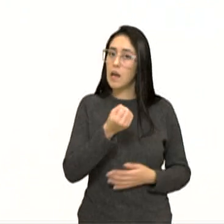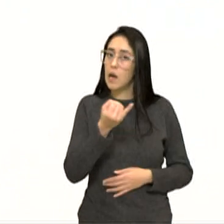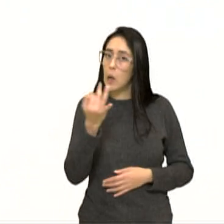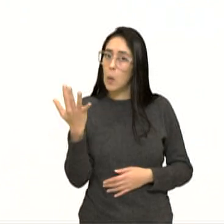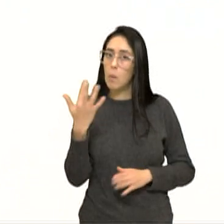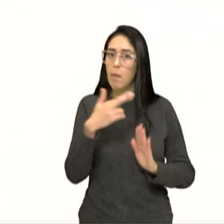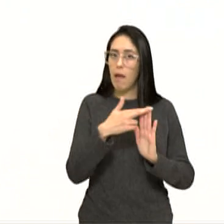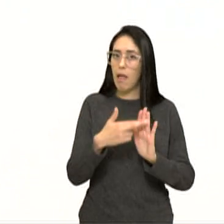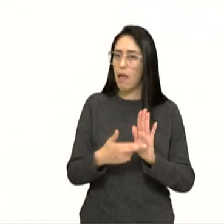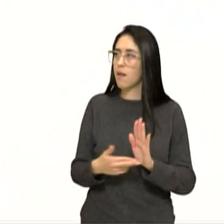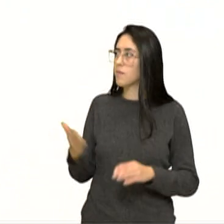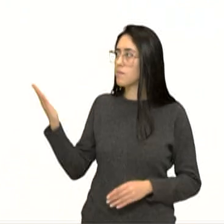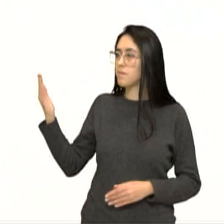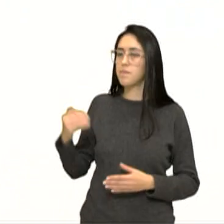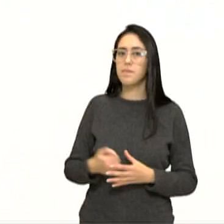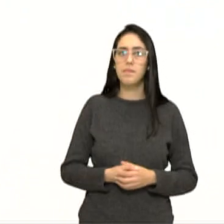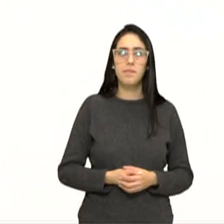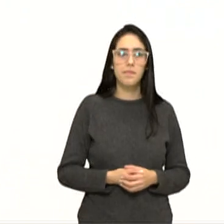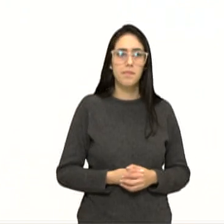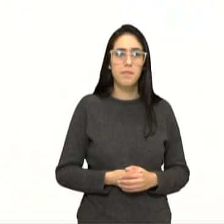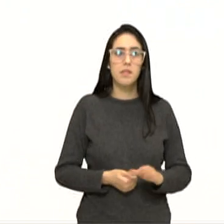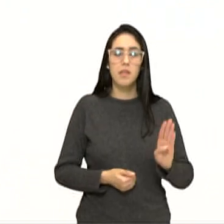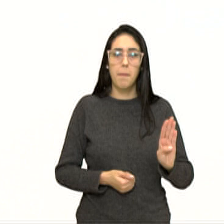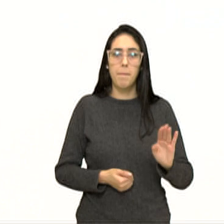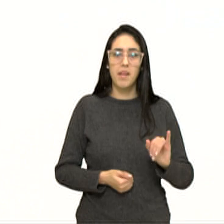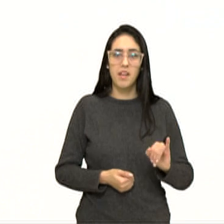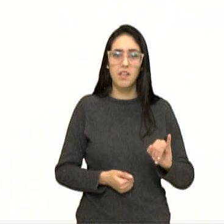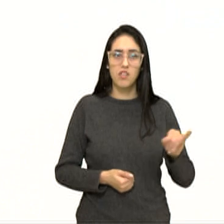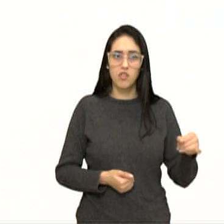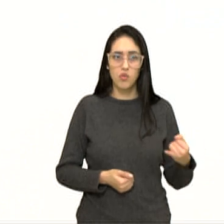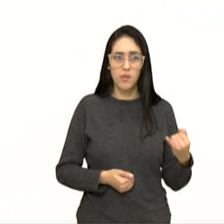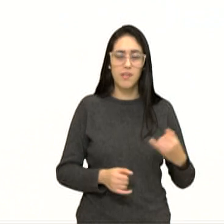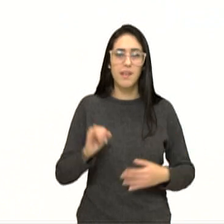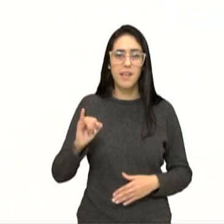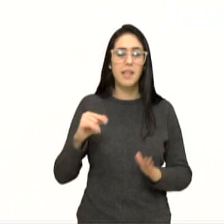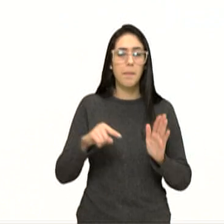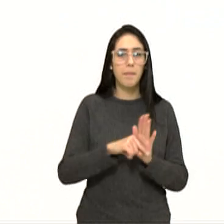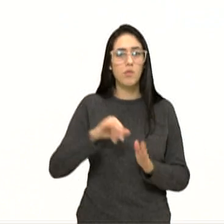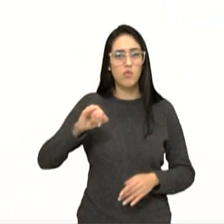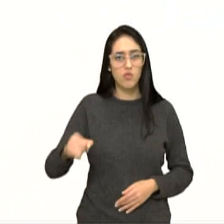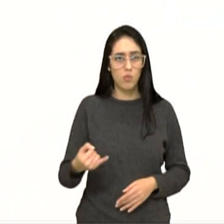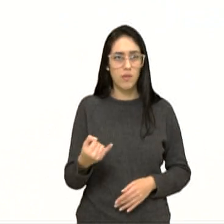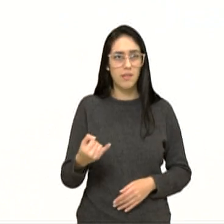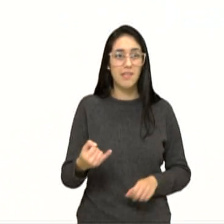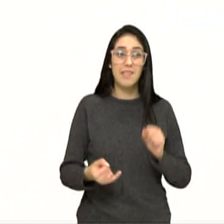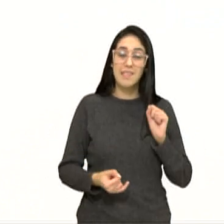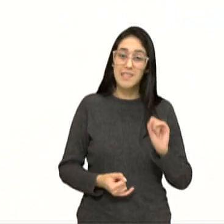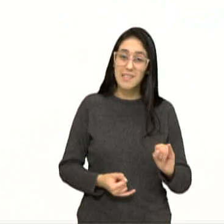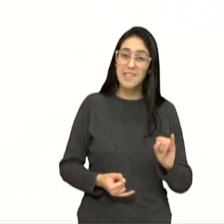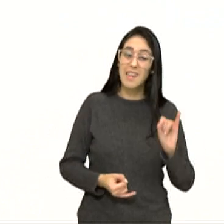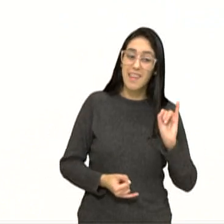que B e J, I menos J, se I igual a J.